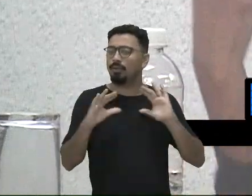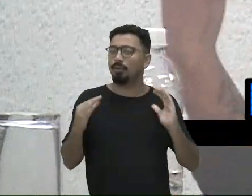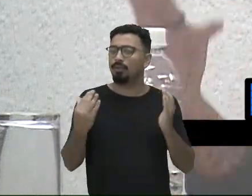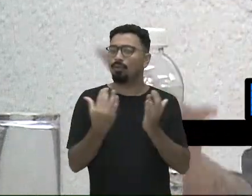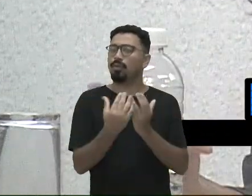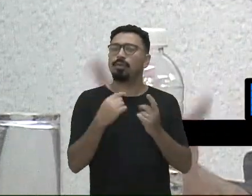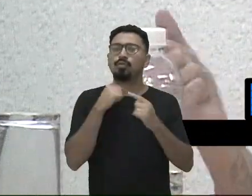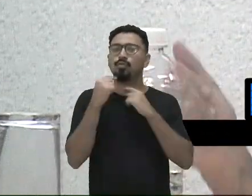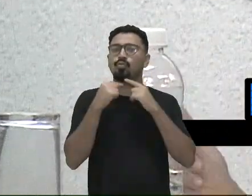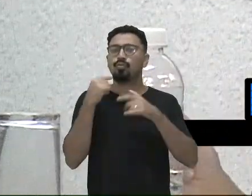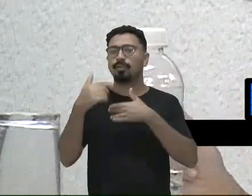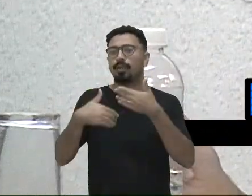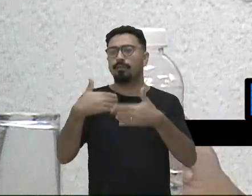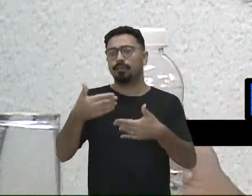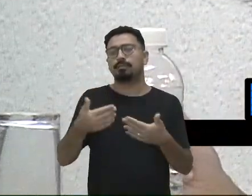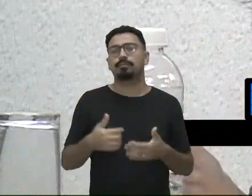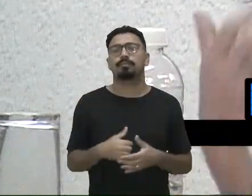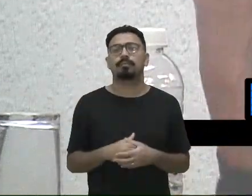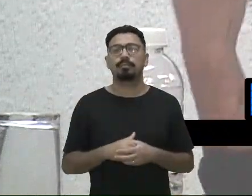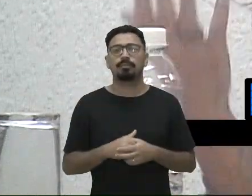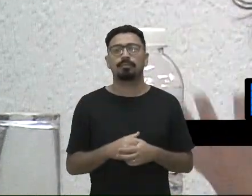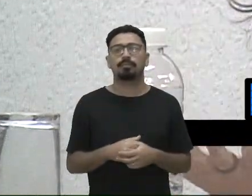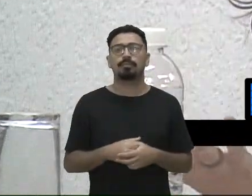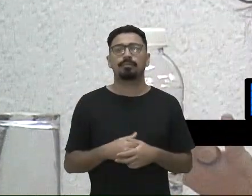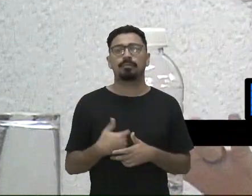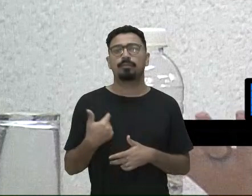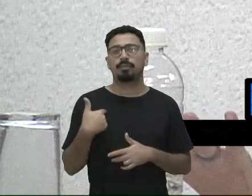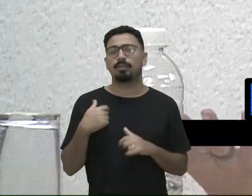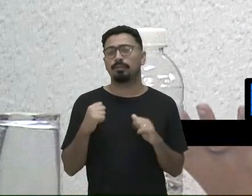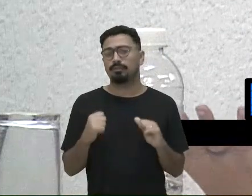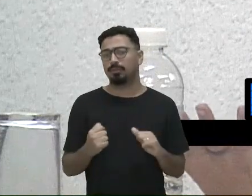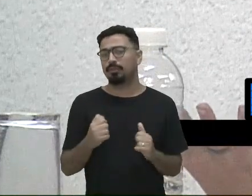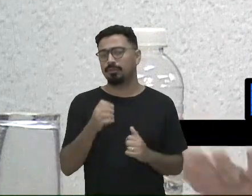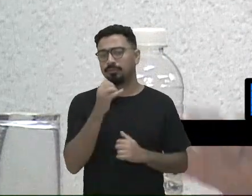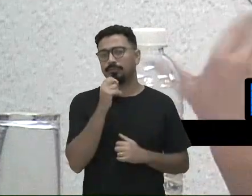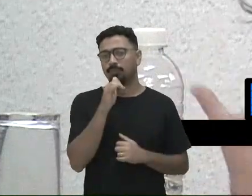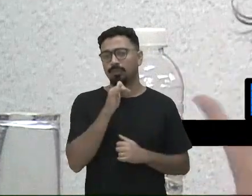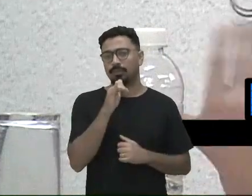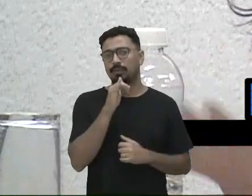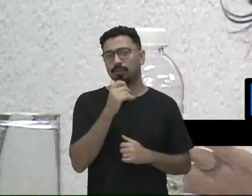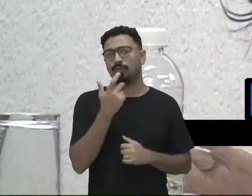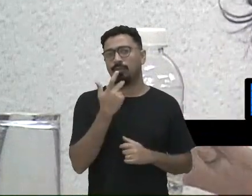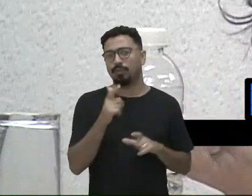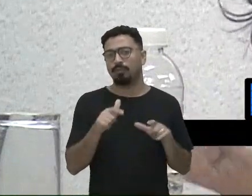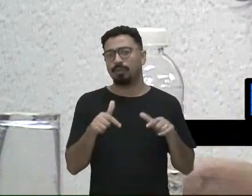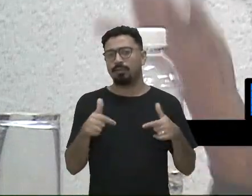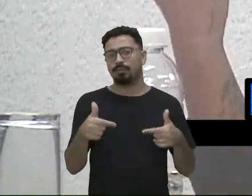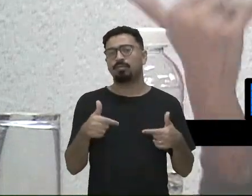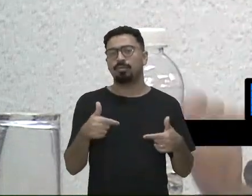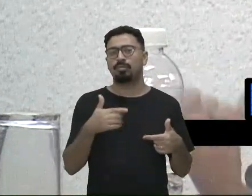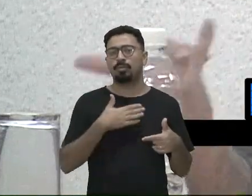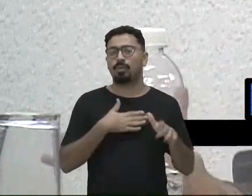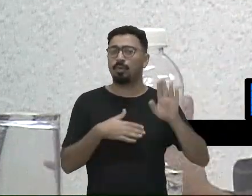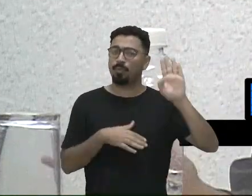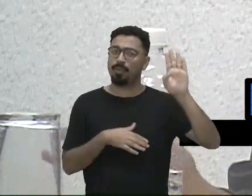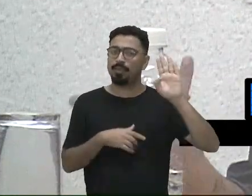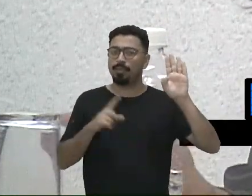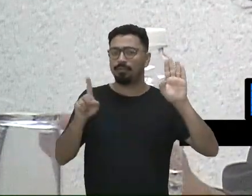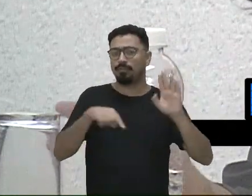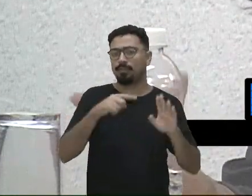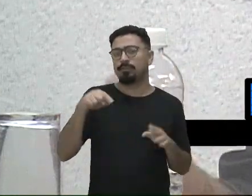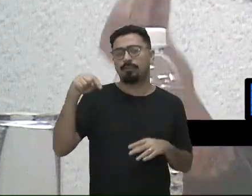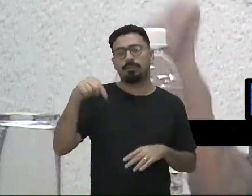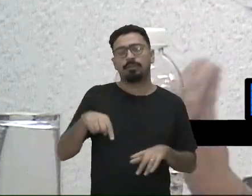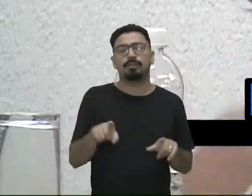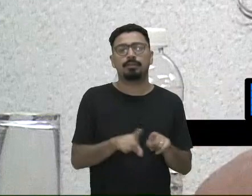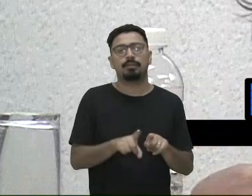não consigam avançar. E eu posso citar exemplos aqui de ações do meu mandato que foram rejeitadas nessa